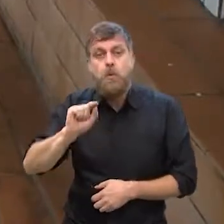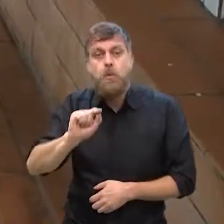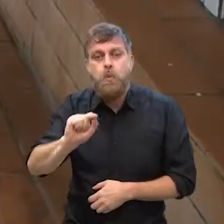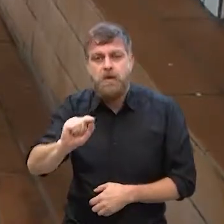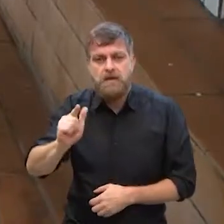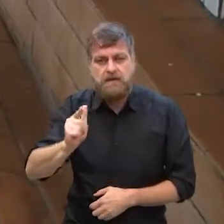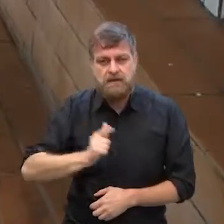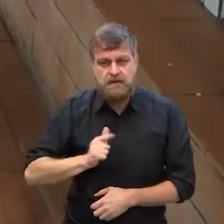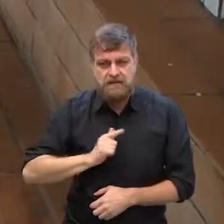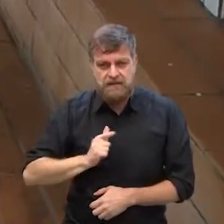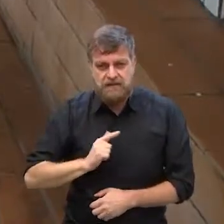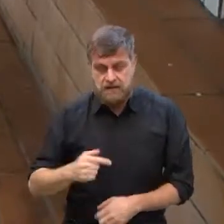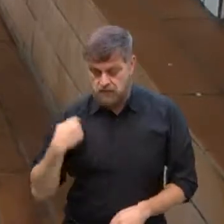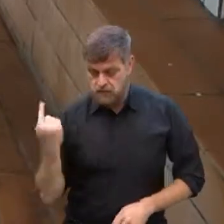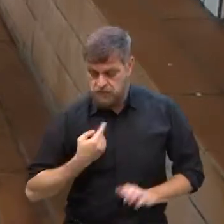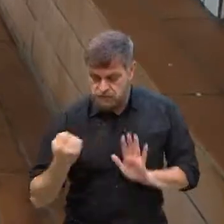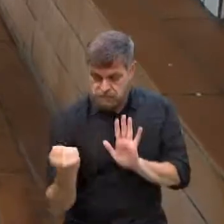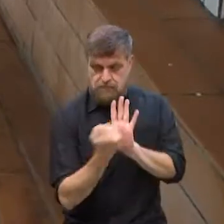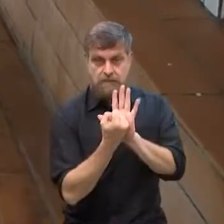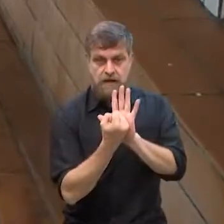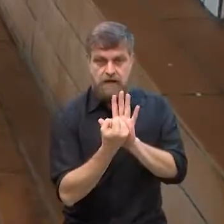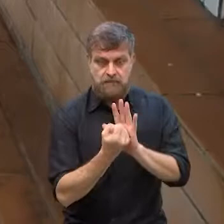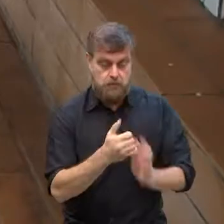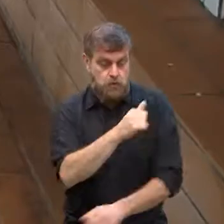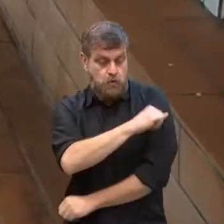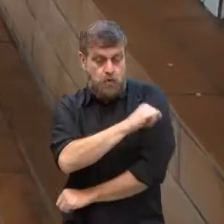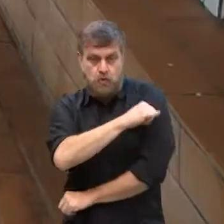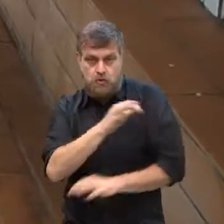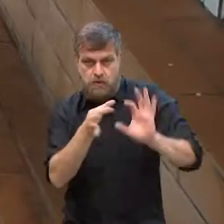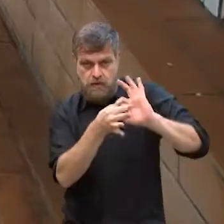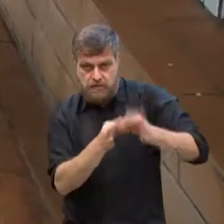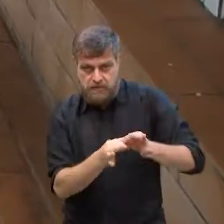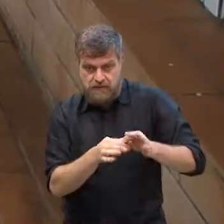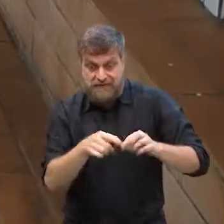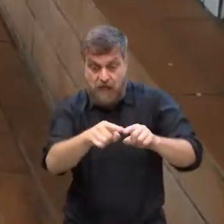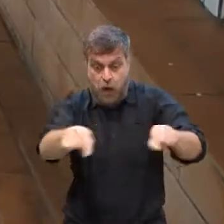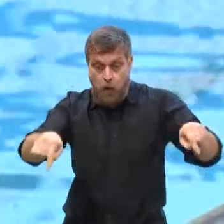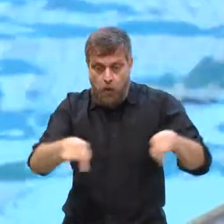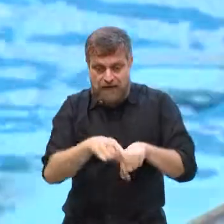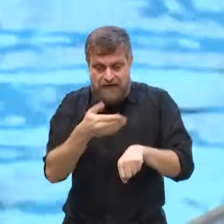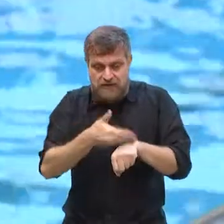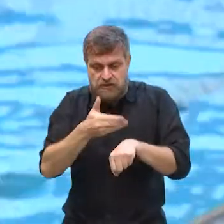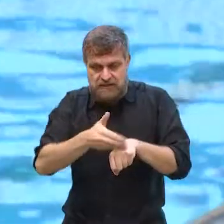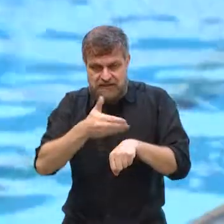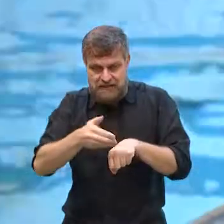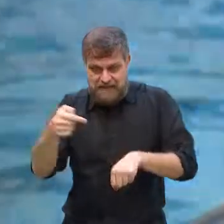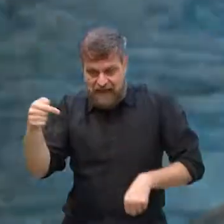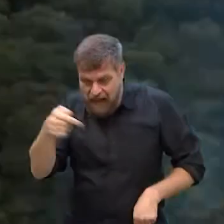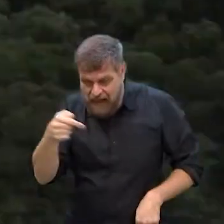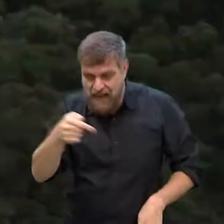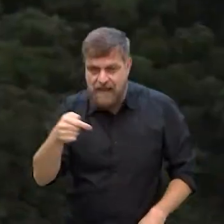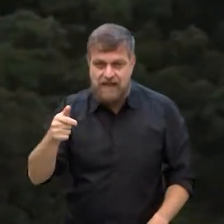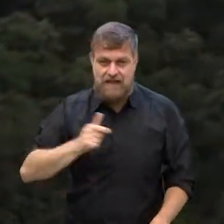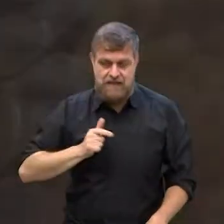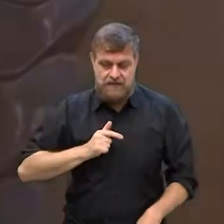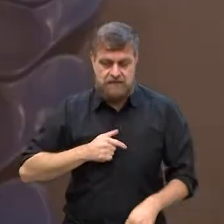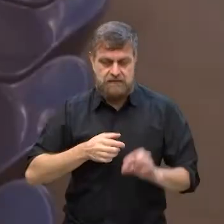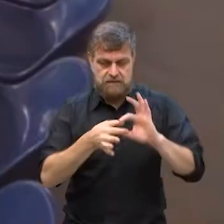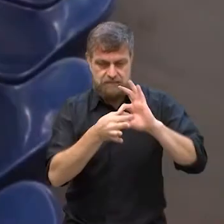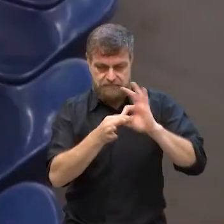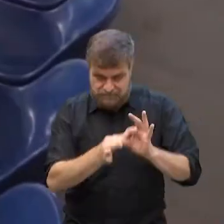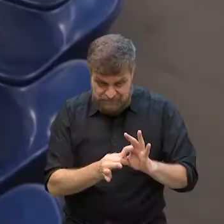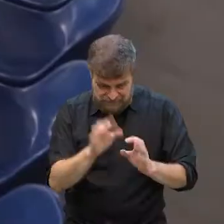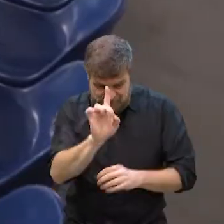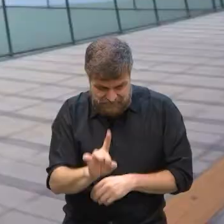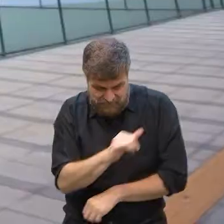é o grande legado que a gente fala dos Jogos do Rio, que foi o CT Paralímpico, que é ali em São Paulo. Tá. E ali hoje a gente já começa a